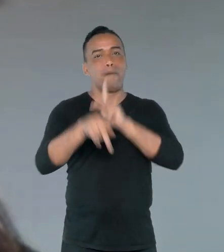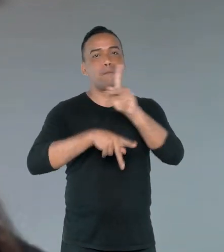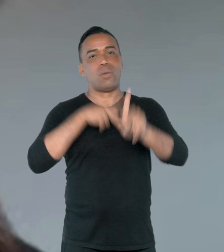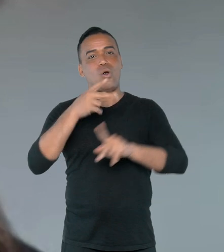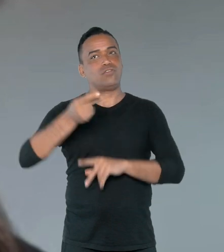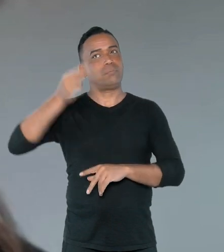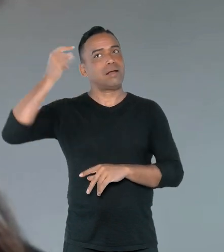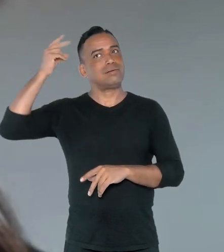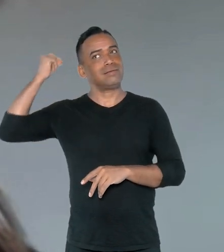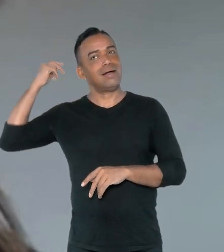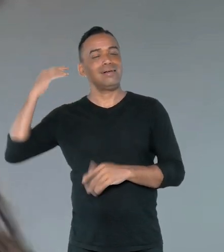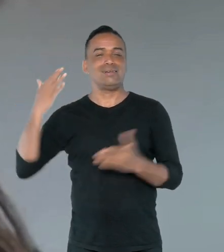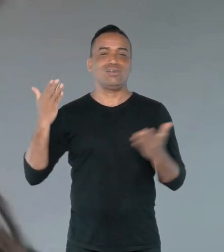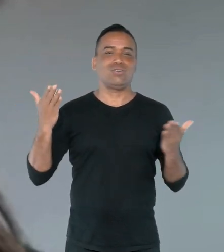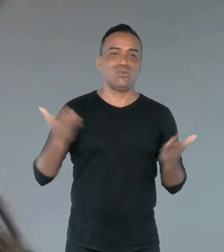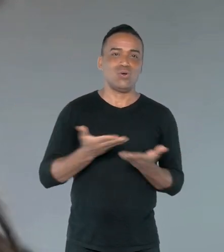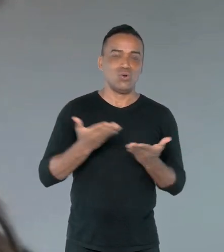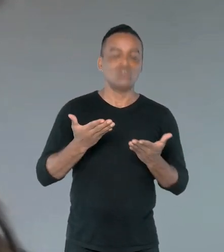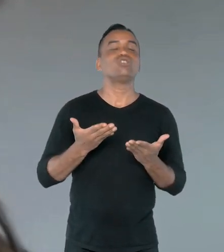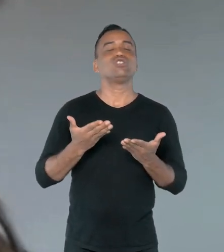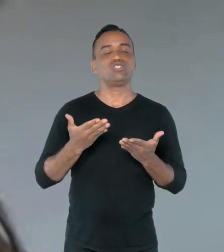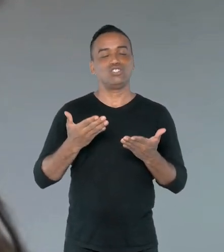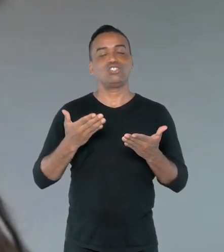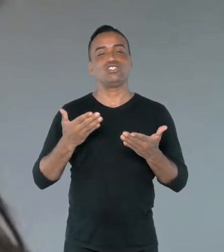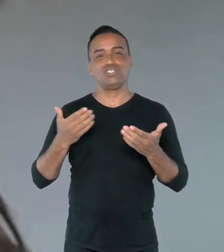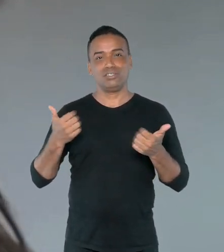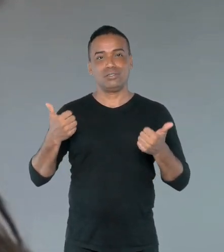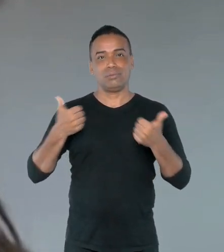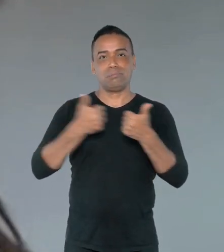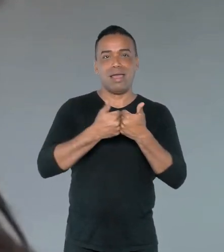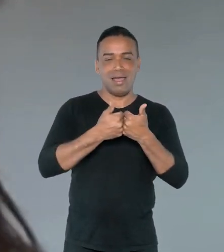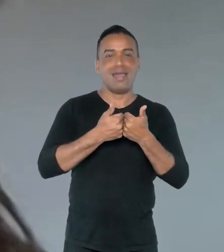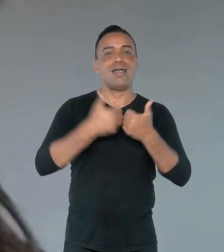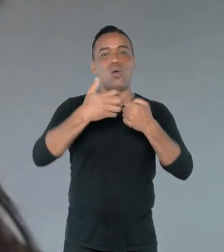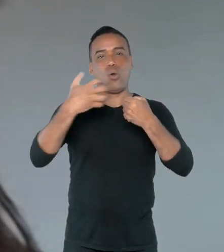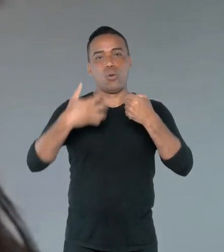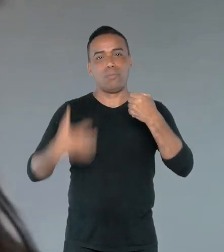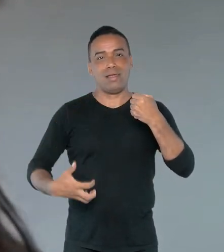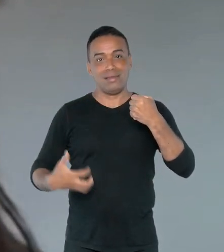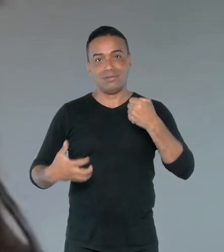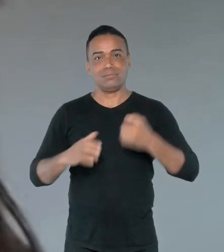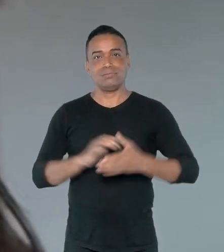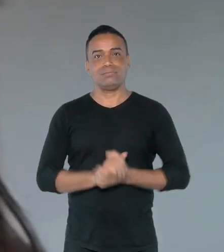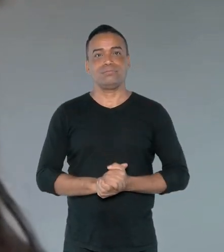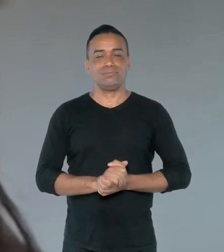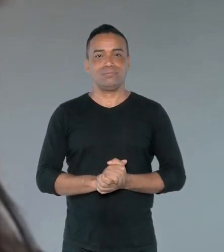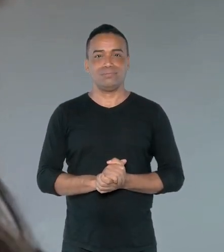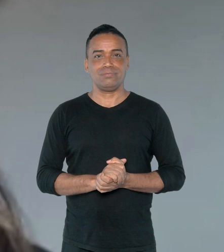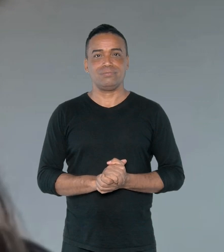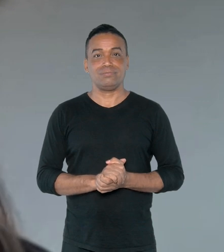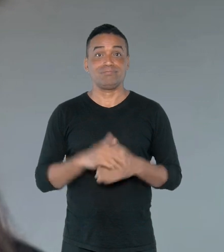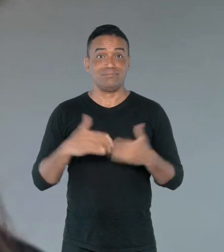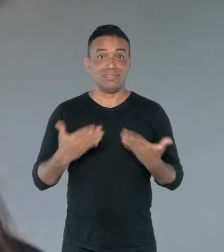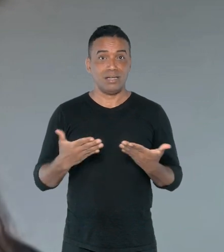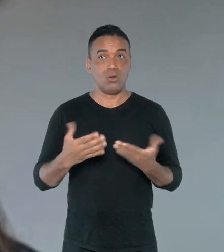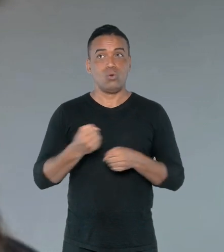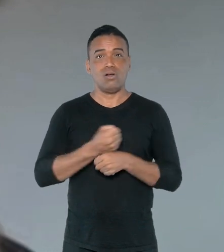povos, né, que habitavam nessa região aqui de Ouro Preto. E aí,